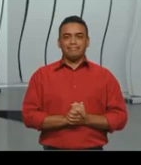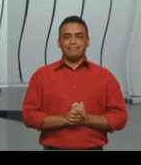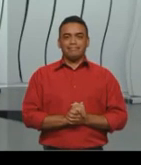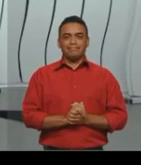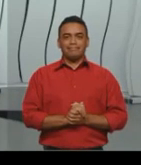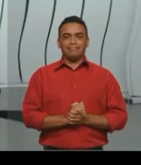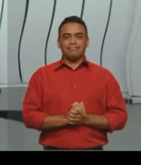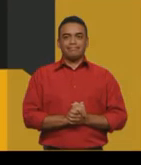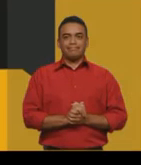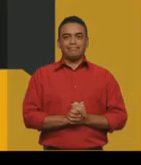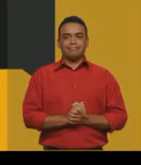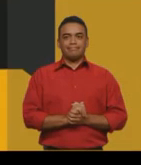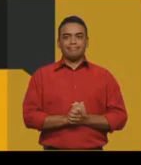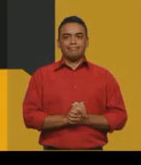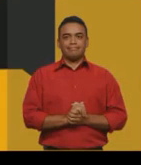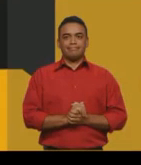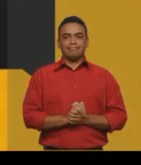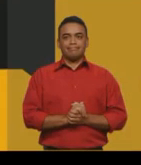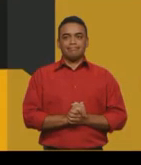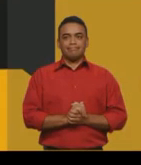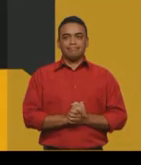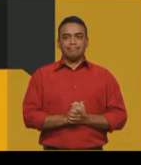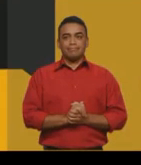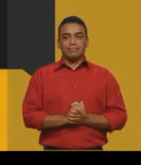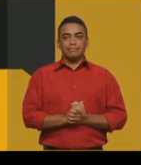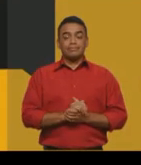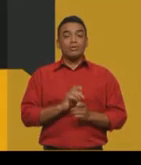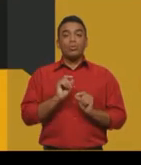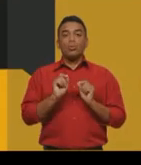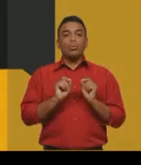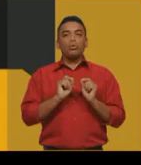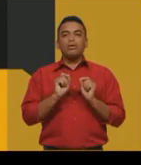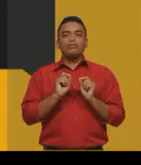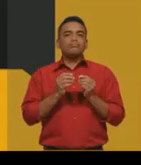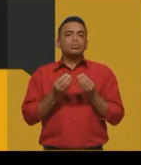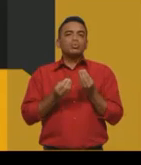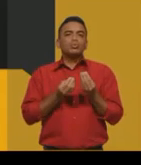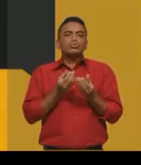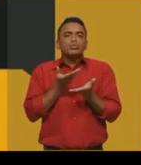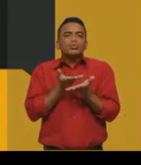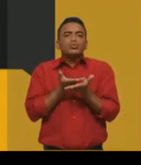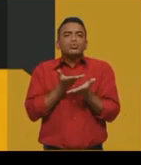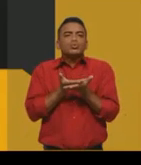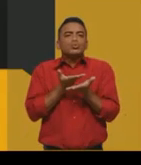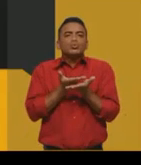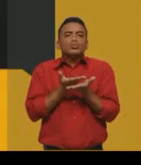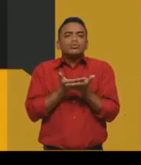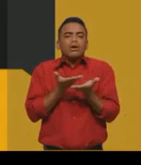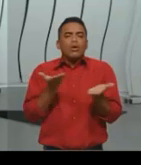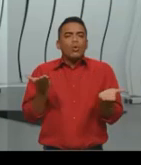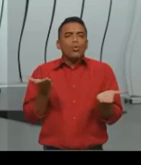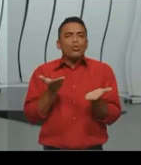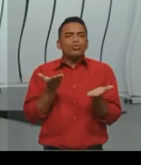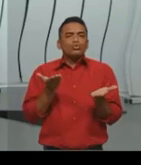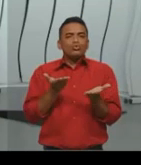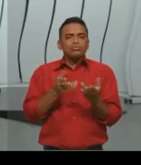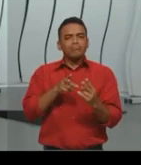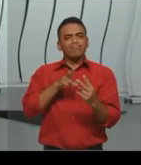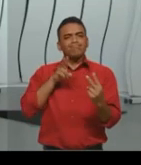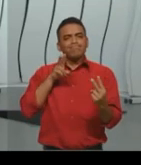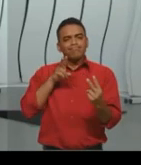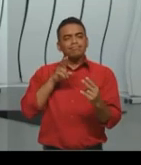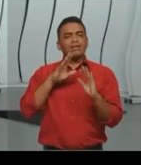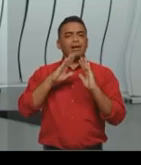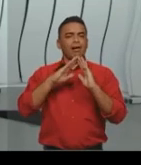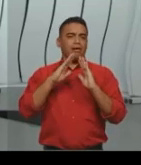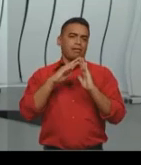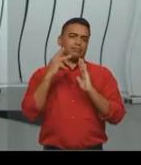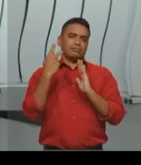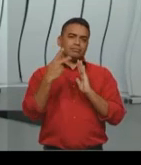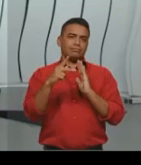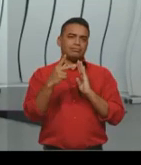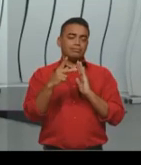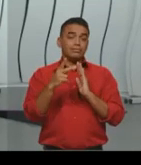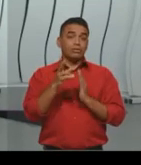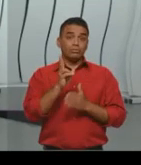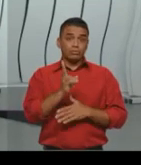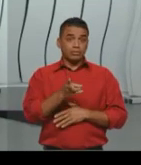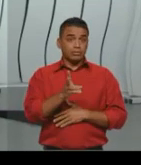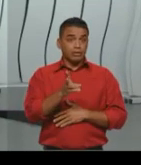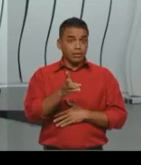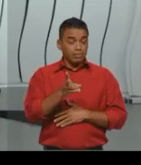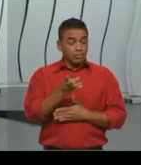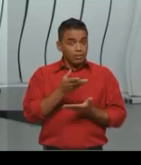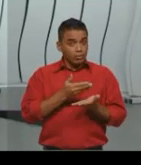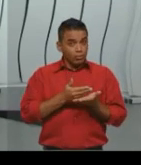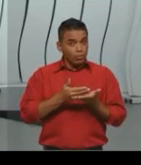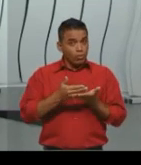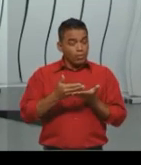So, let's get started. Here are some tips about prevention. Então, a gente sempre começa nas